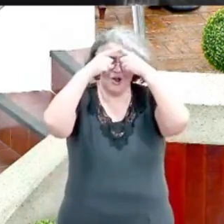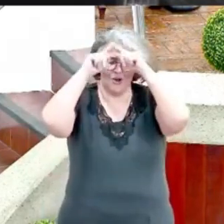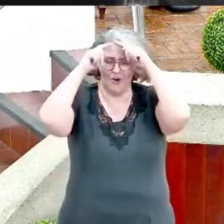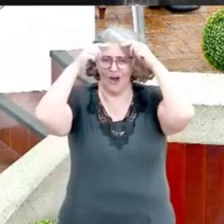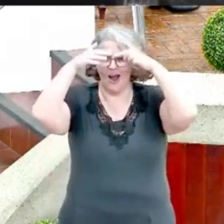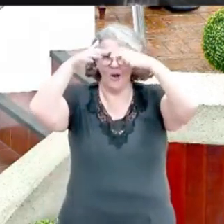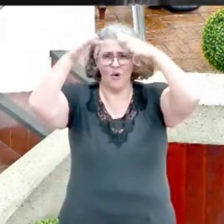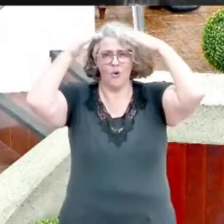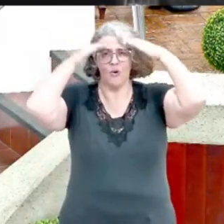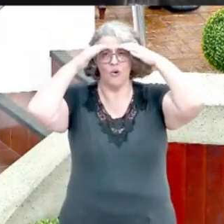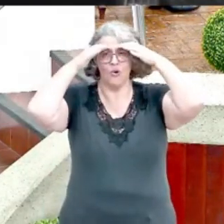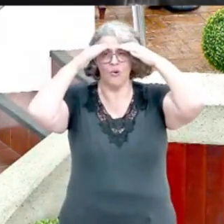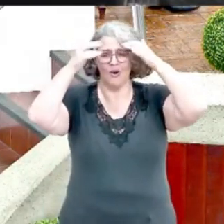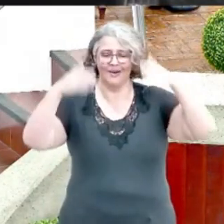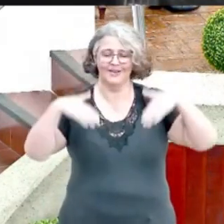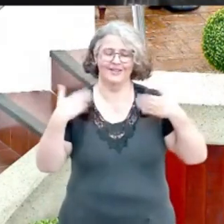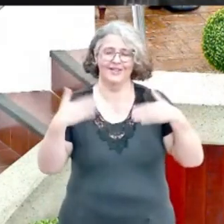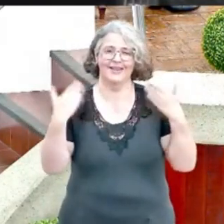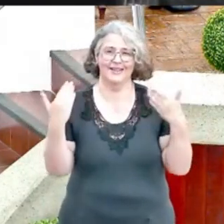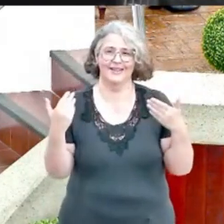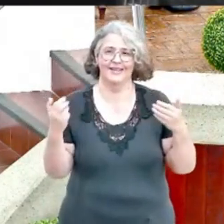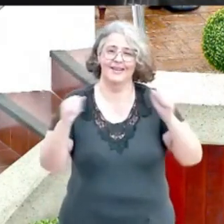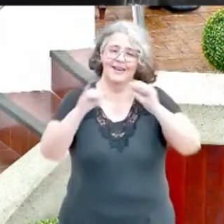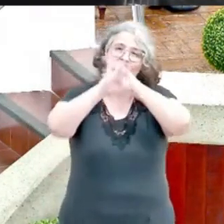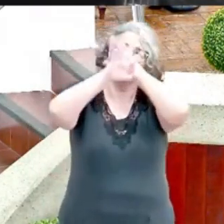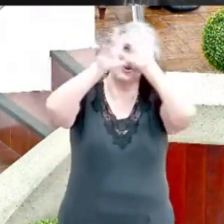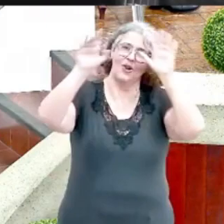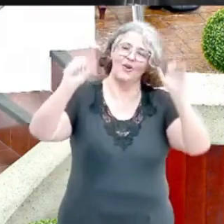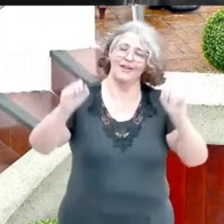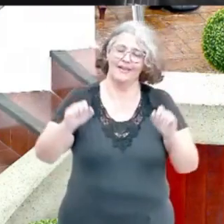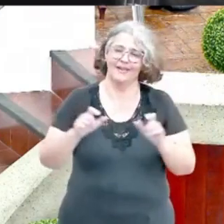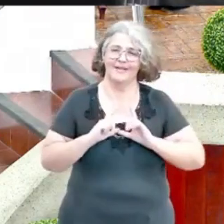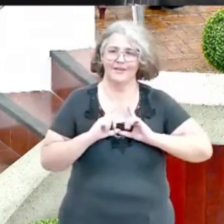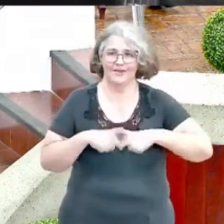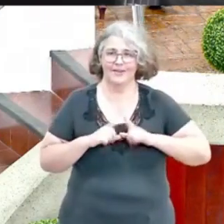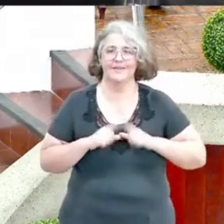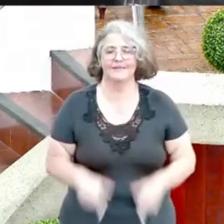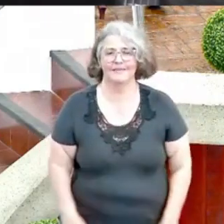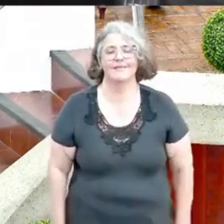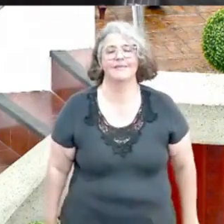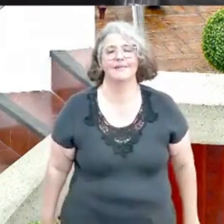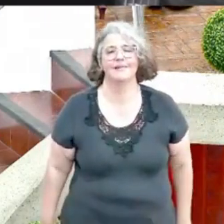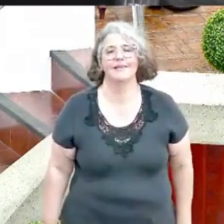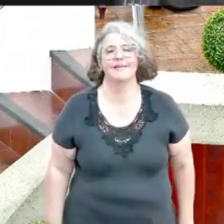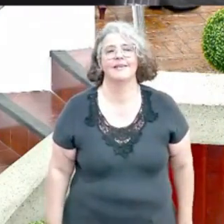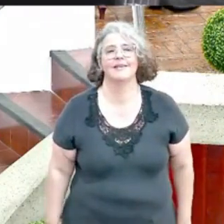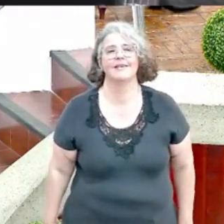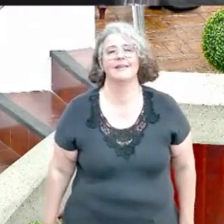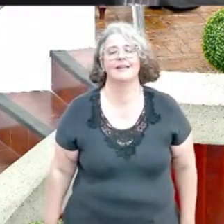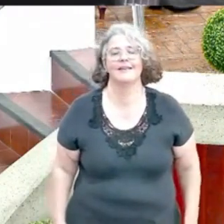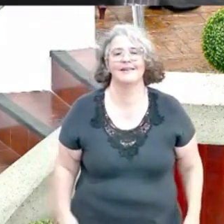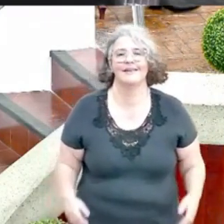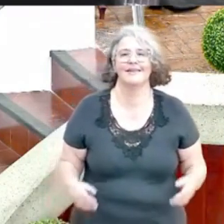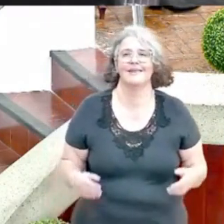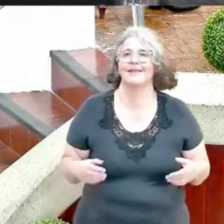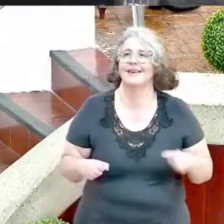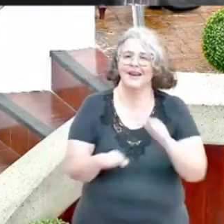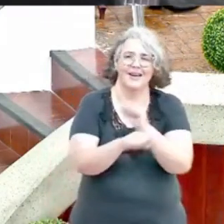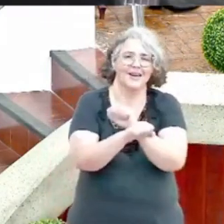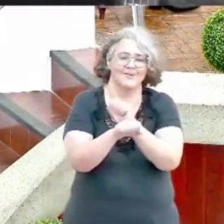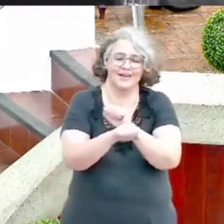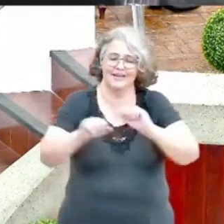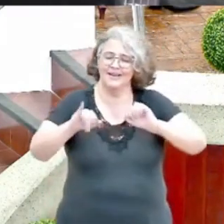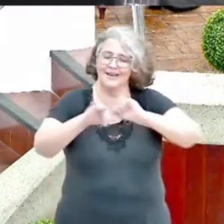toda a terra, e a glória de Israel, assim também a Nova Jerusalém é a coroa, a alegria, a esperança e a